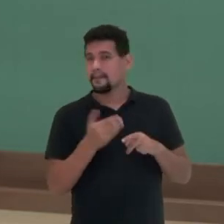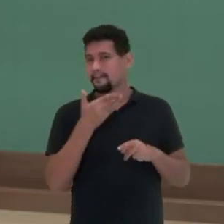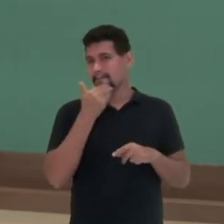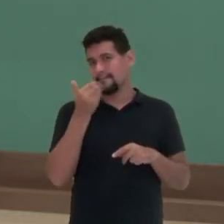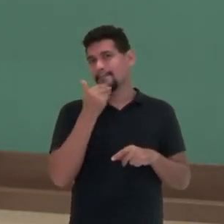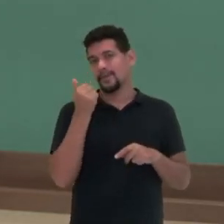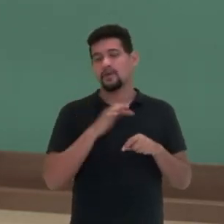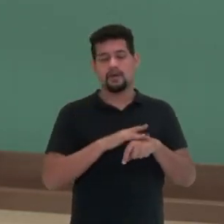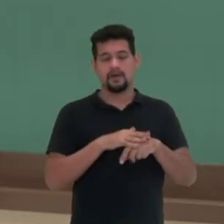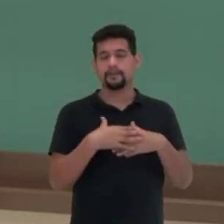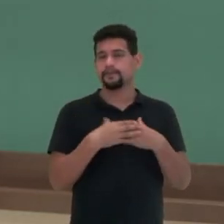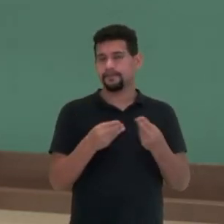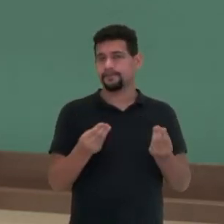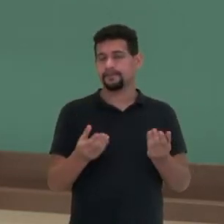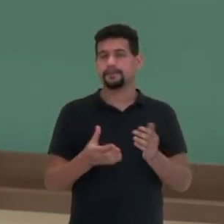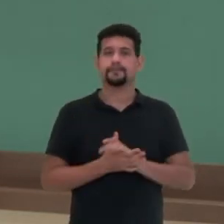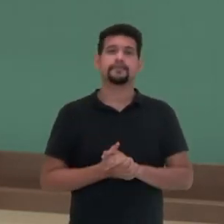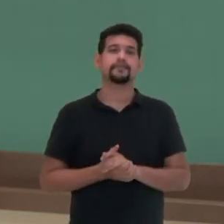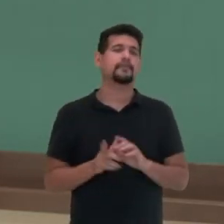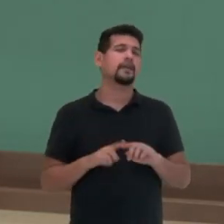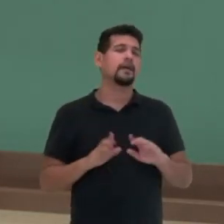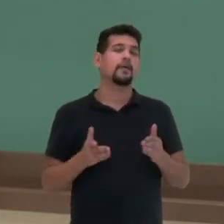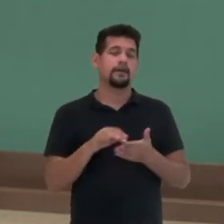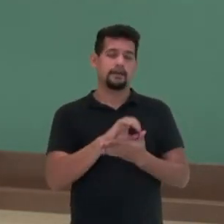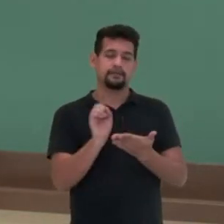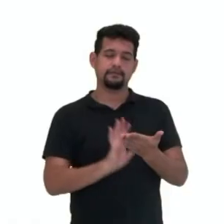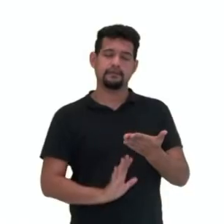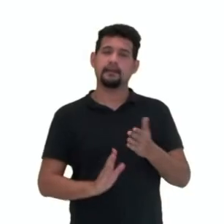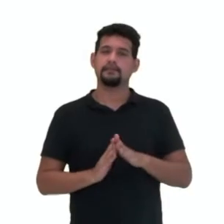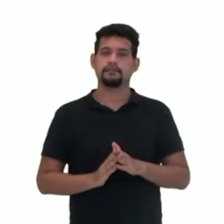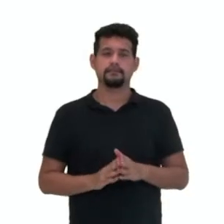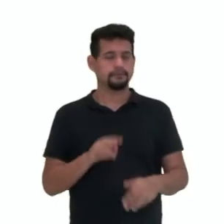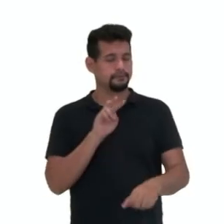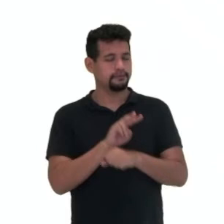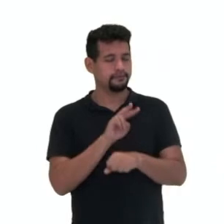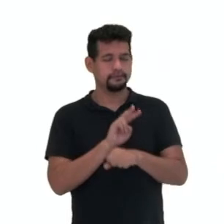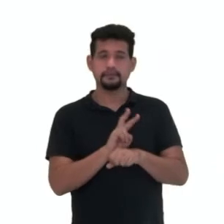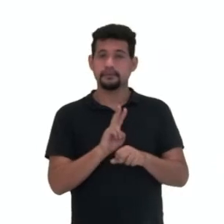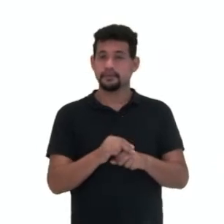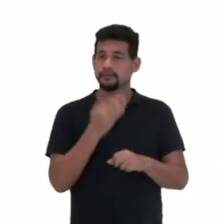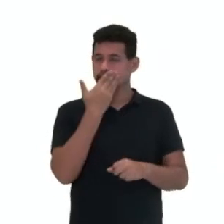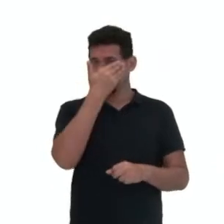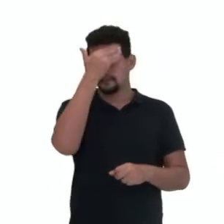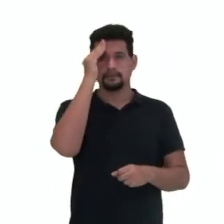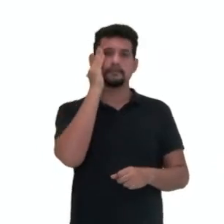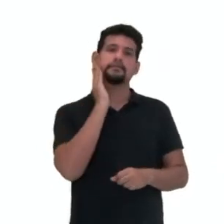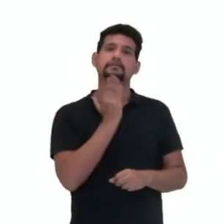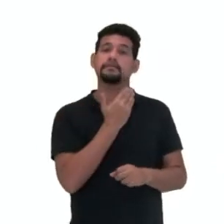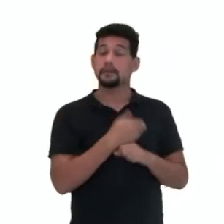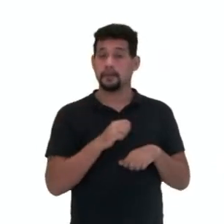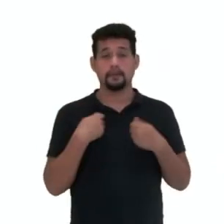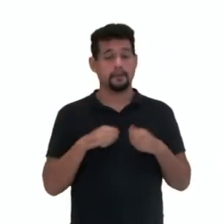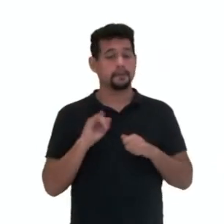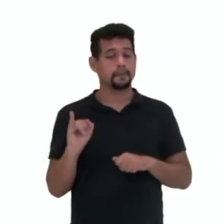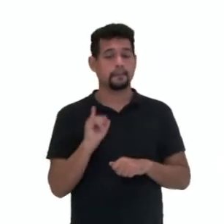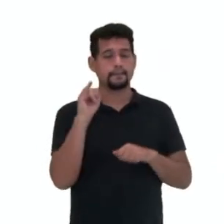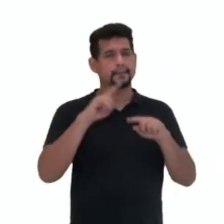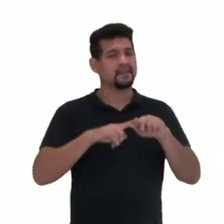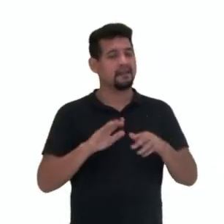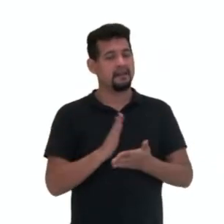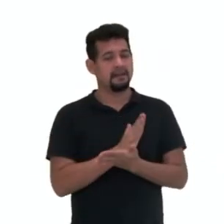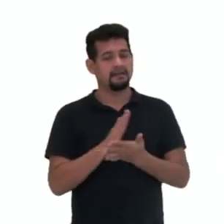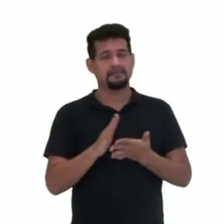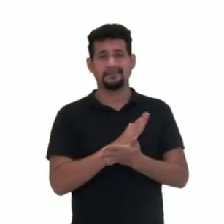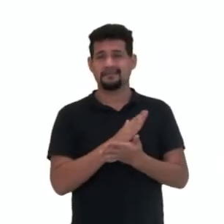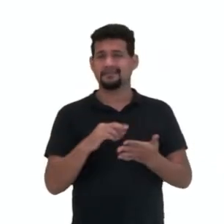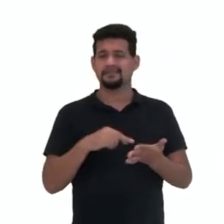melhor a chance de cura. Agora, uma atividade. Dar os cuidados ao rosto é essencial, mas muitas vezes essa